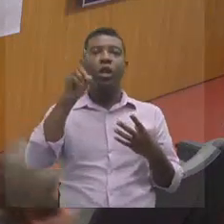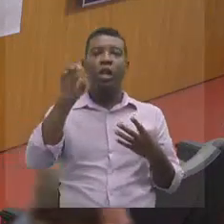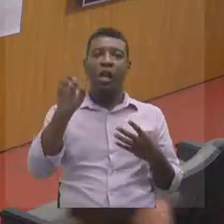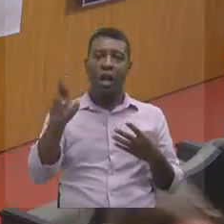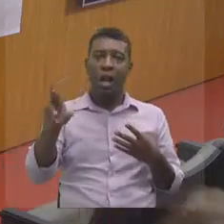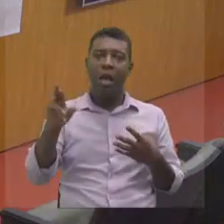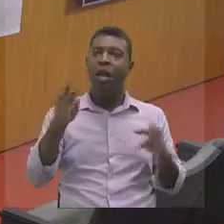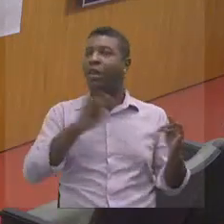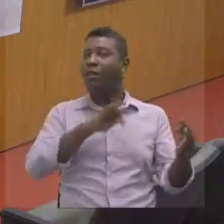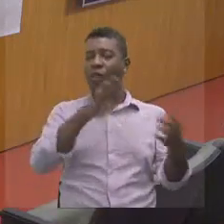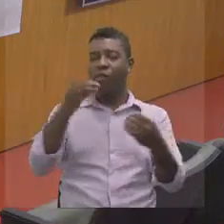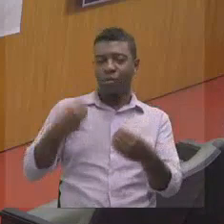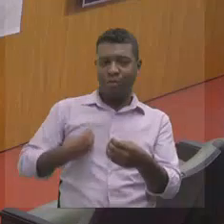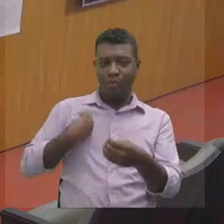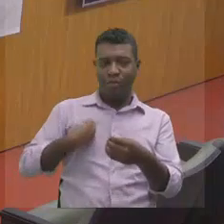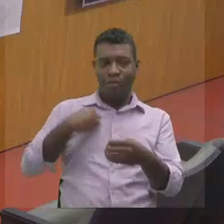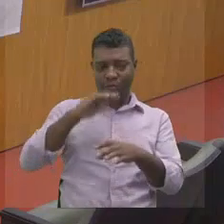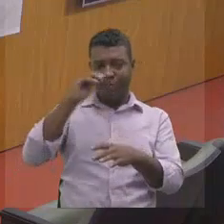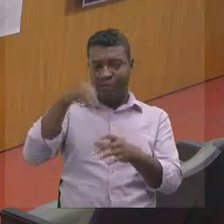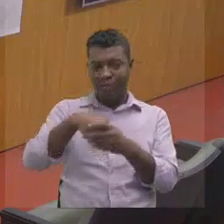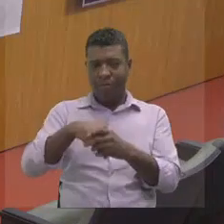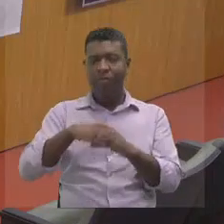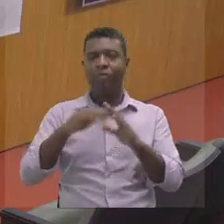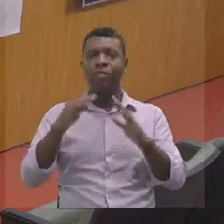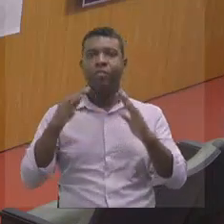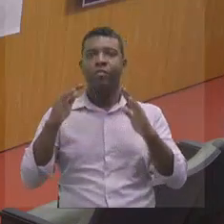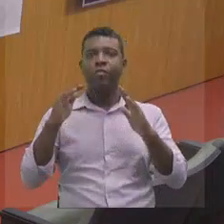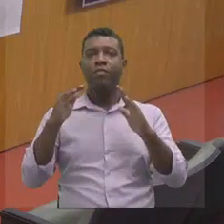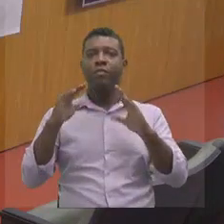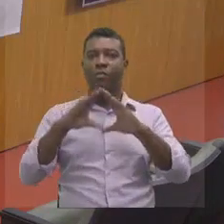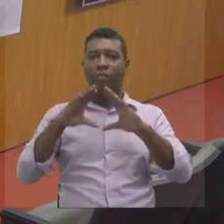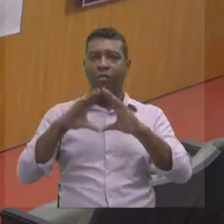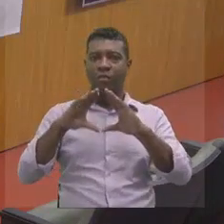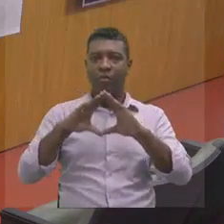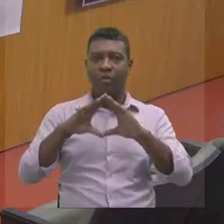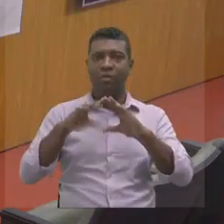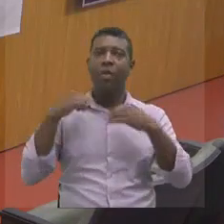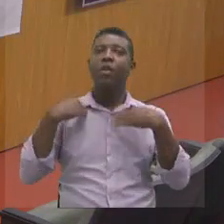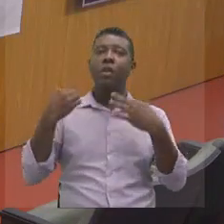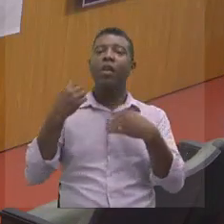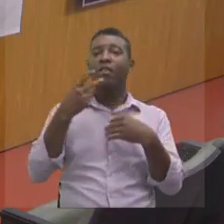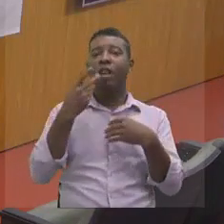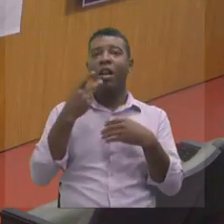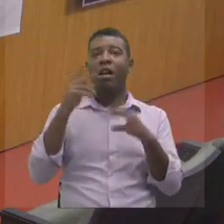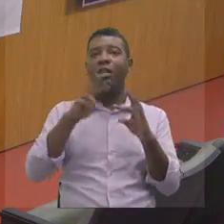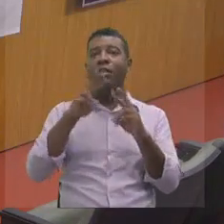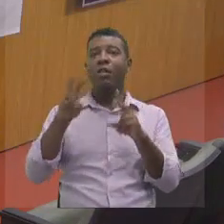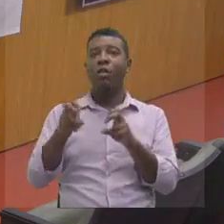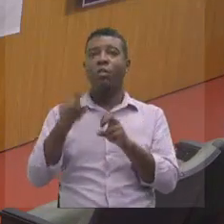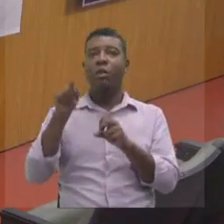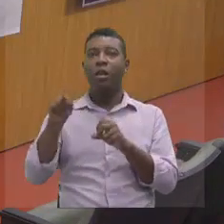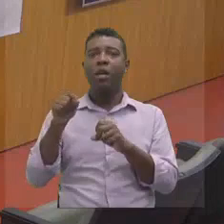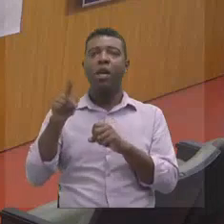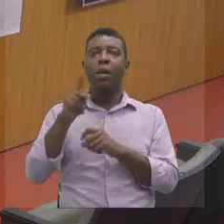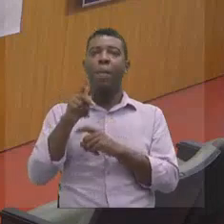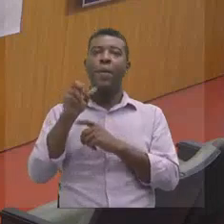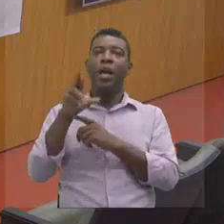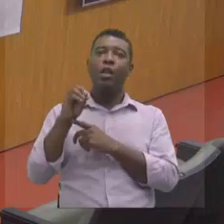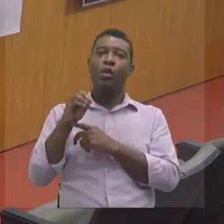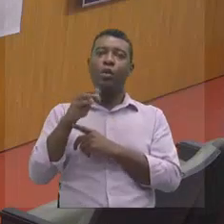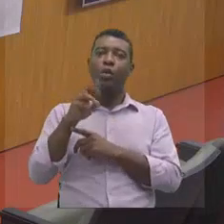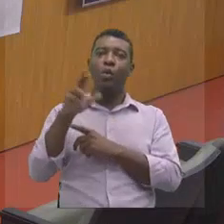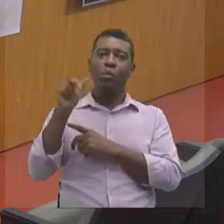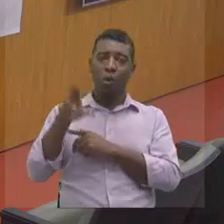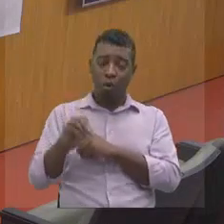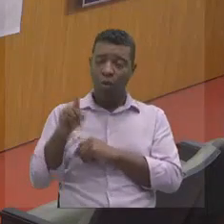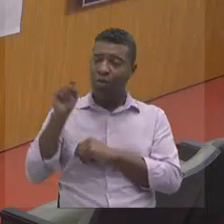desta casa gostaria de registrar aqui a assertividade do governador Romeu Zema ao escolher para pasto Pedro Bruno tem dado um